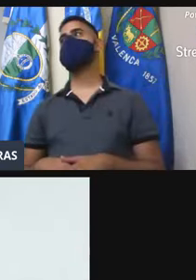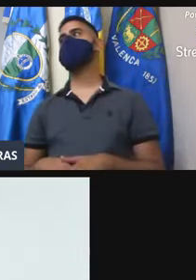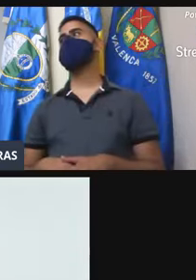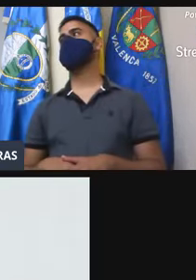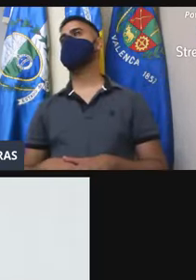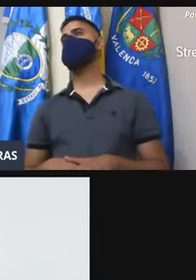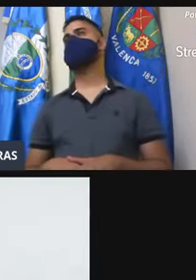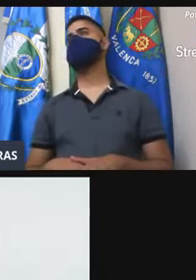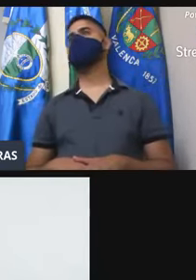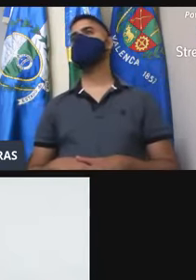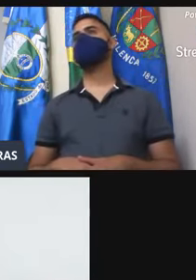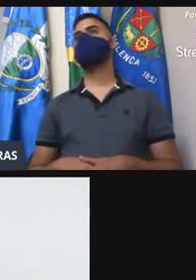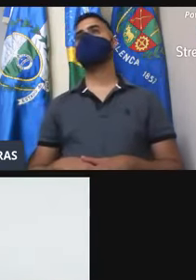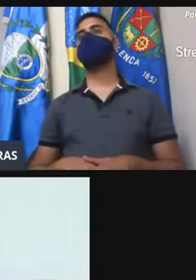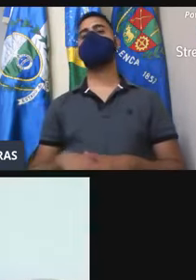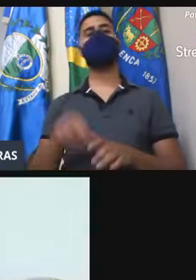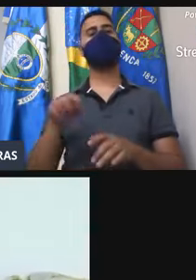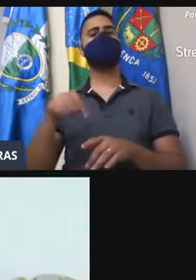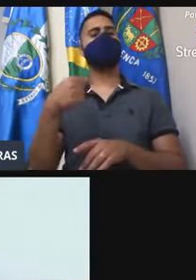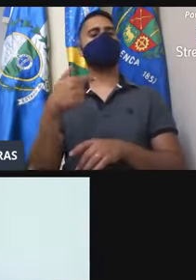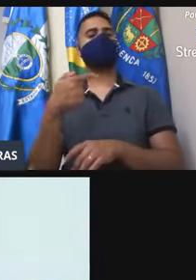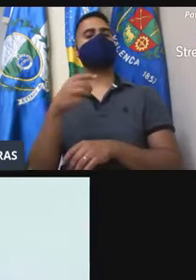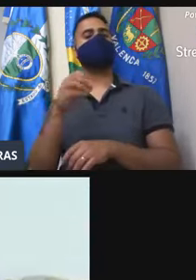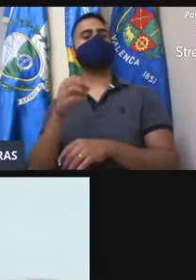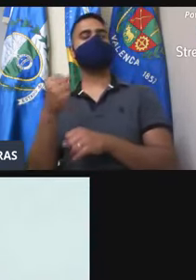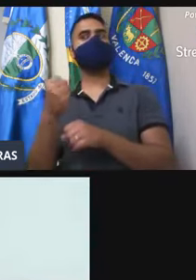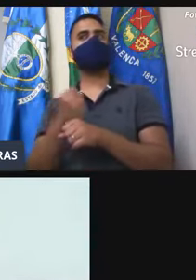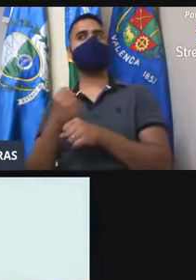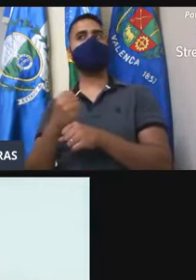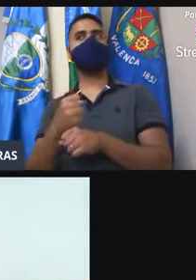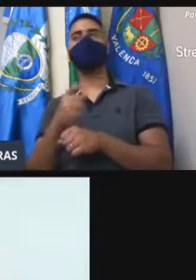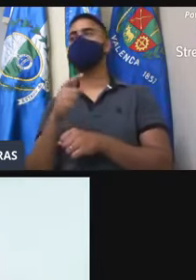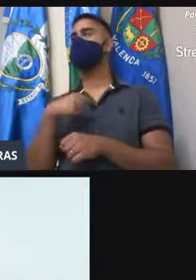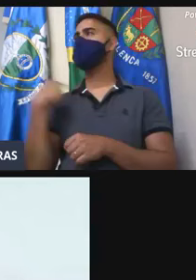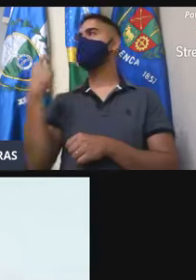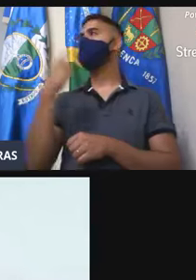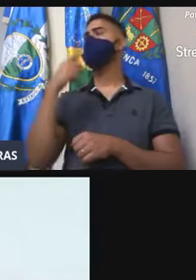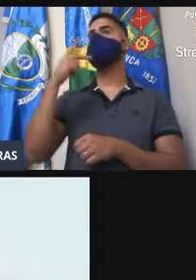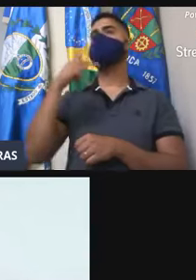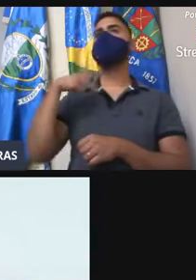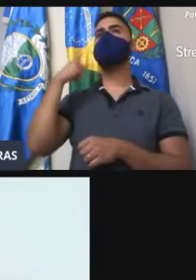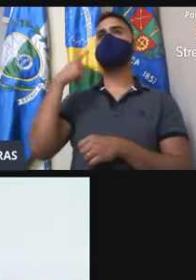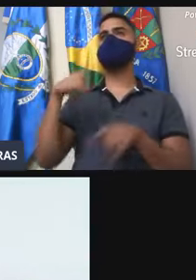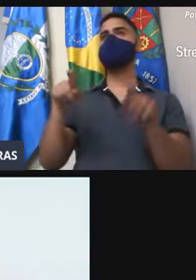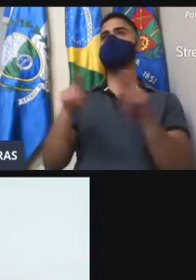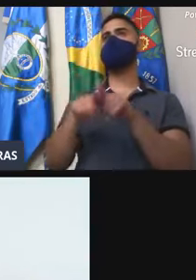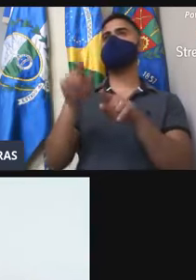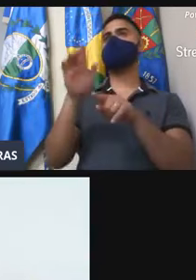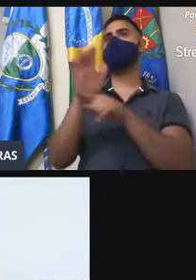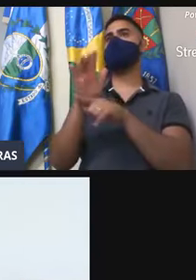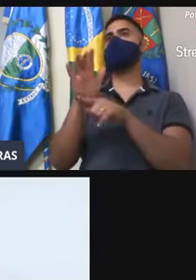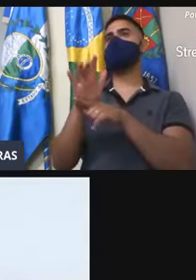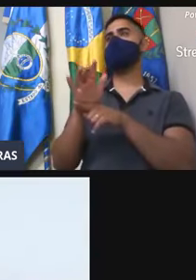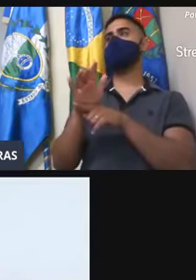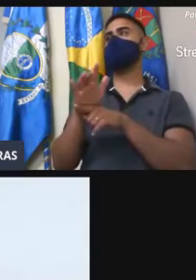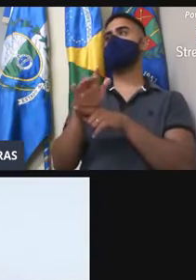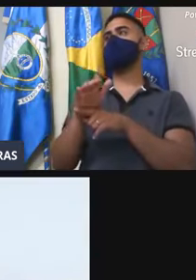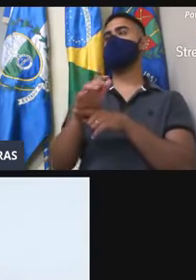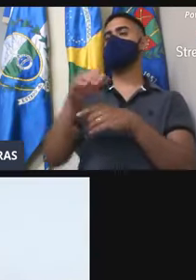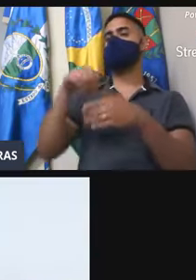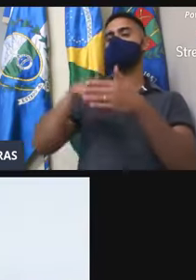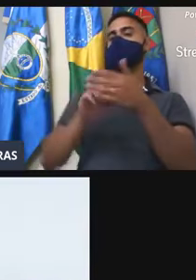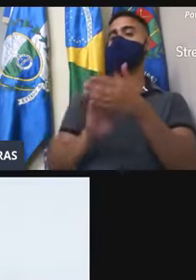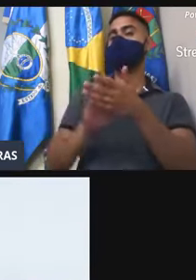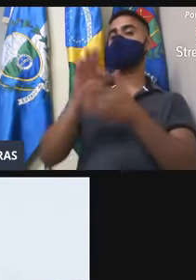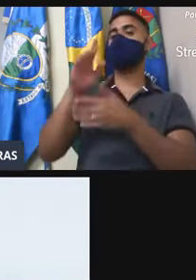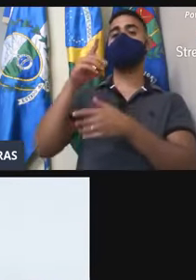você, Vossa Excelência. Depois de 70 anos, não só eu, como a maioria dos vereadores aqui, ajudou a eleger um deputado federal na cidade nossa,